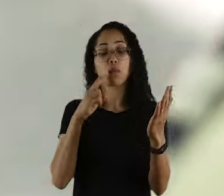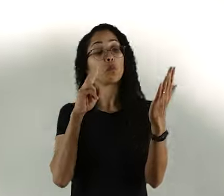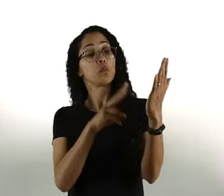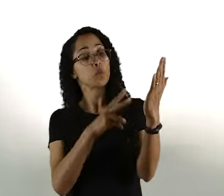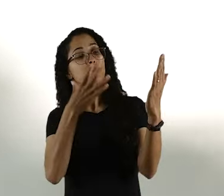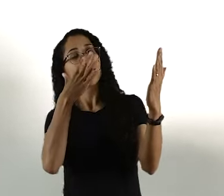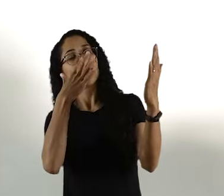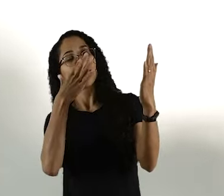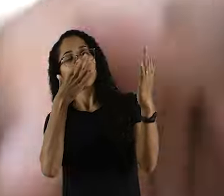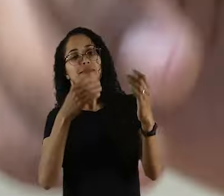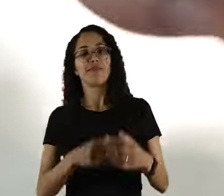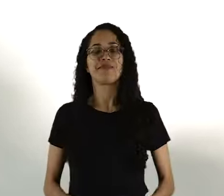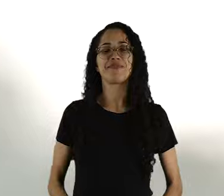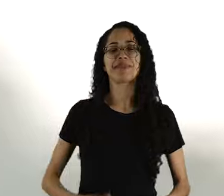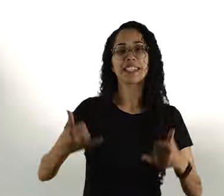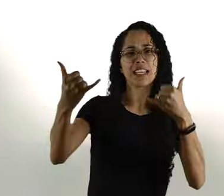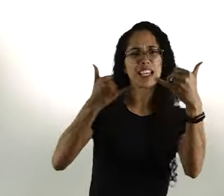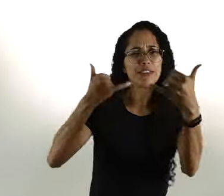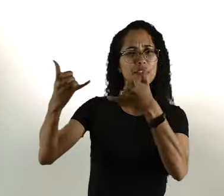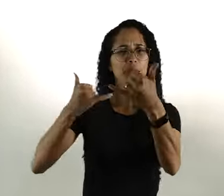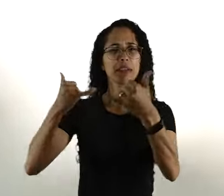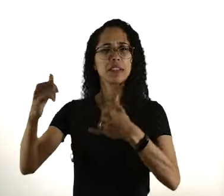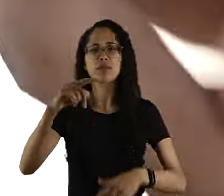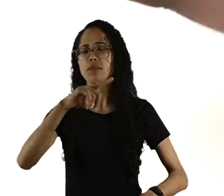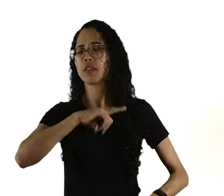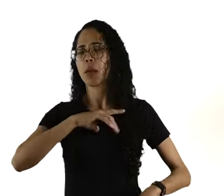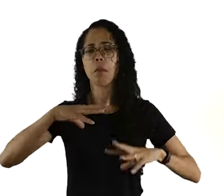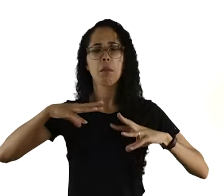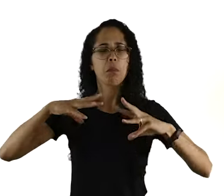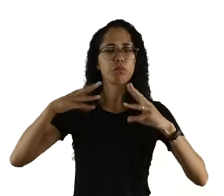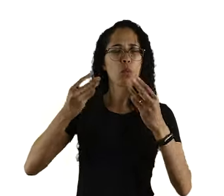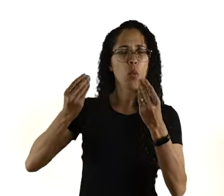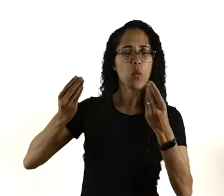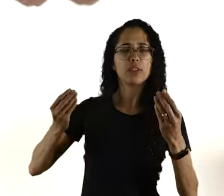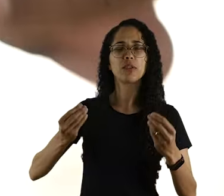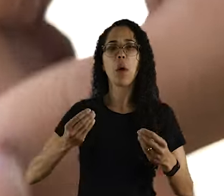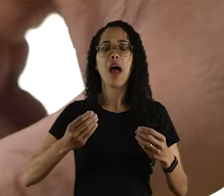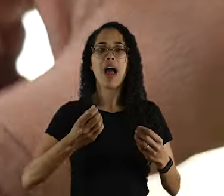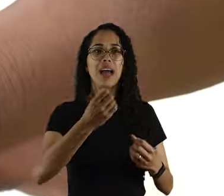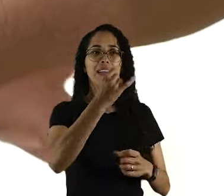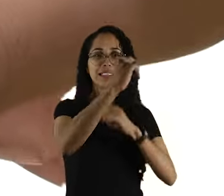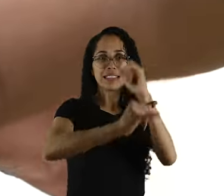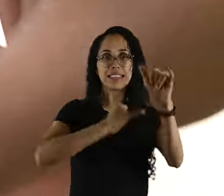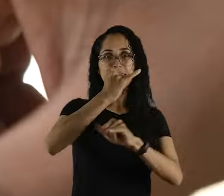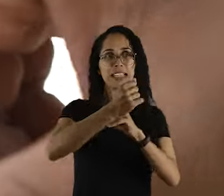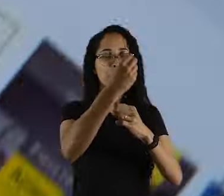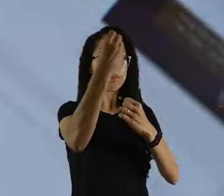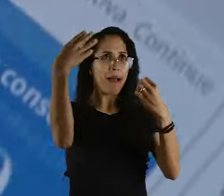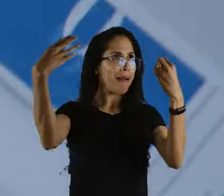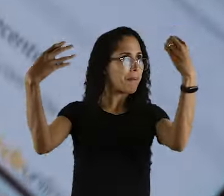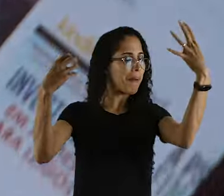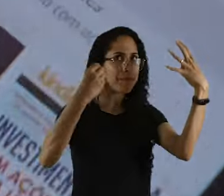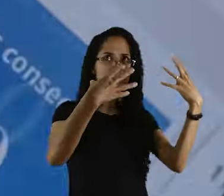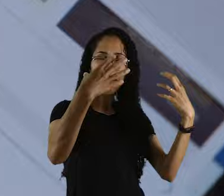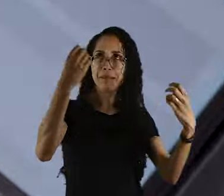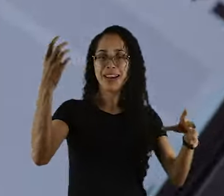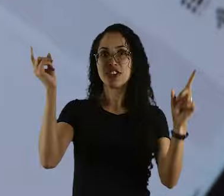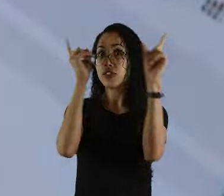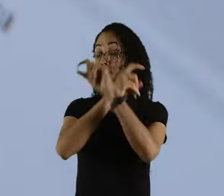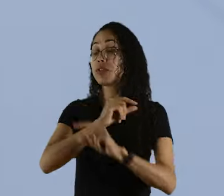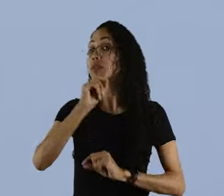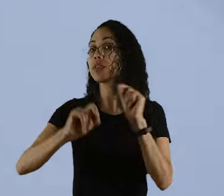né? Informação tem aos montes e fica pipocando na internet. O difícil mesmo é